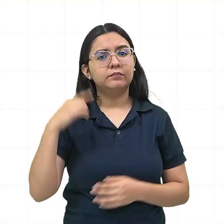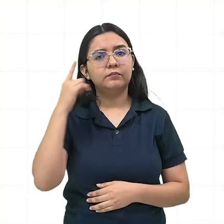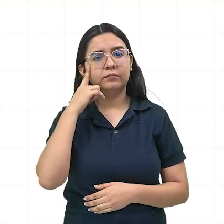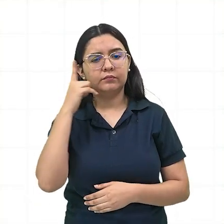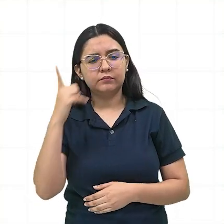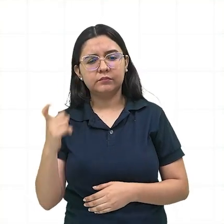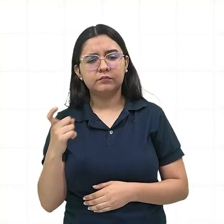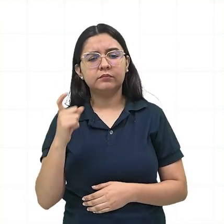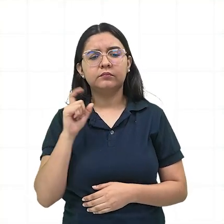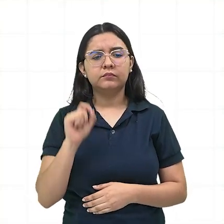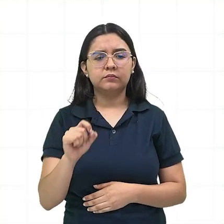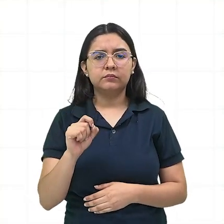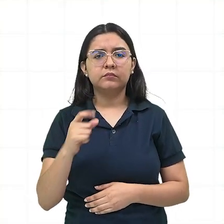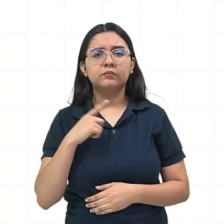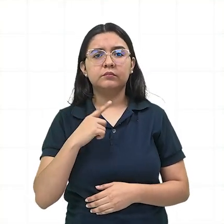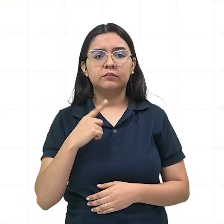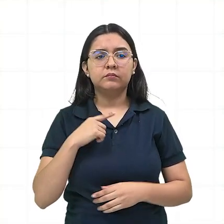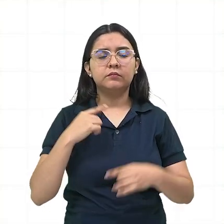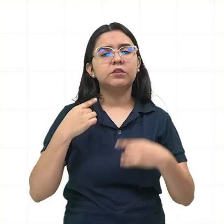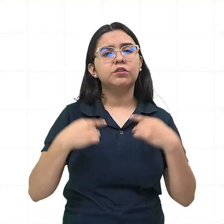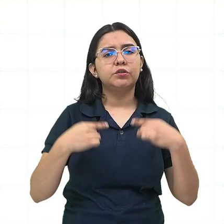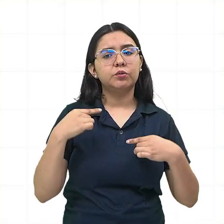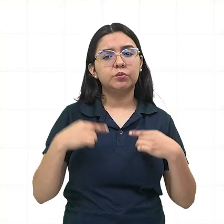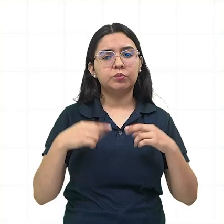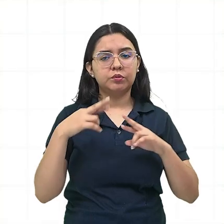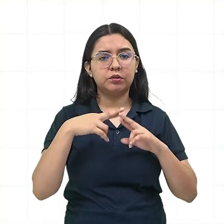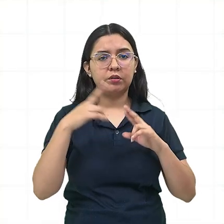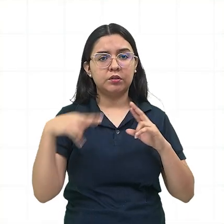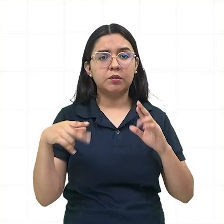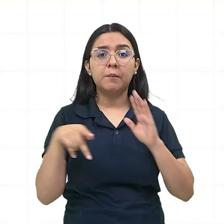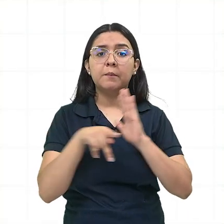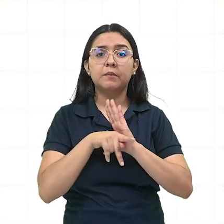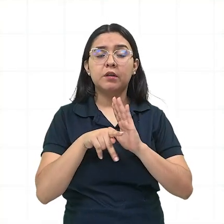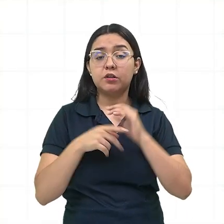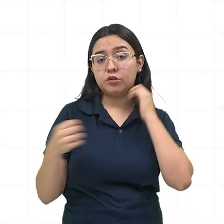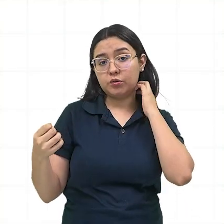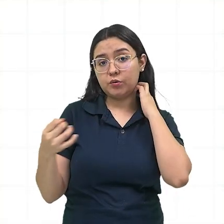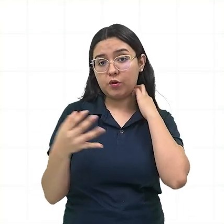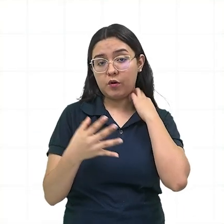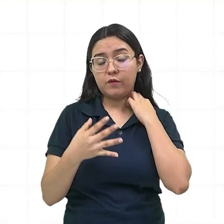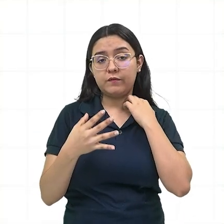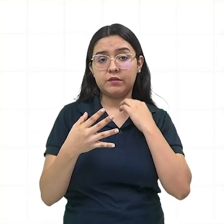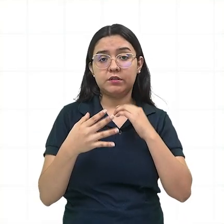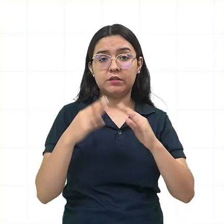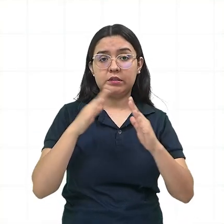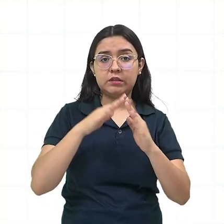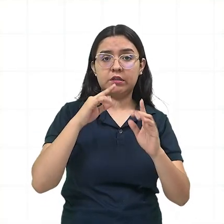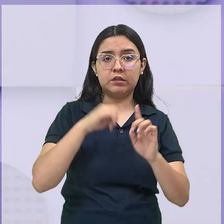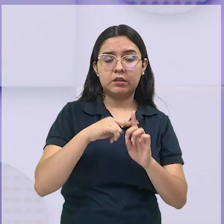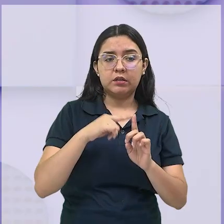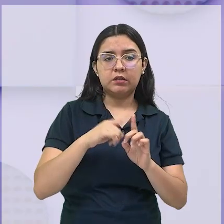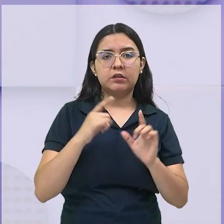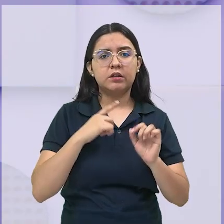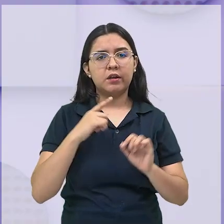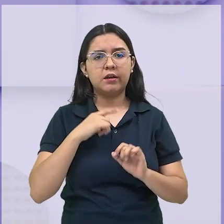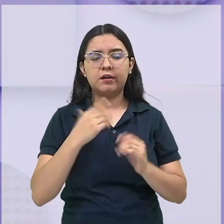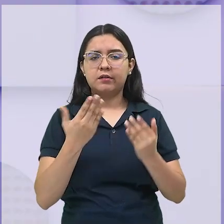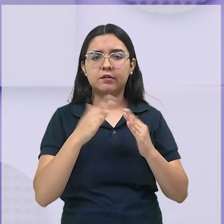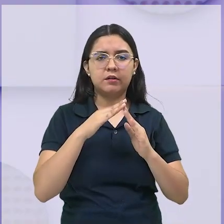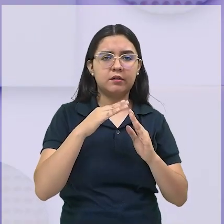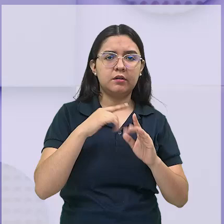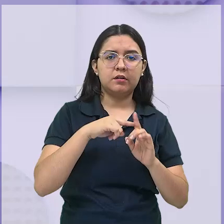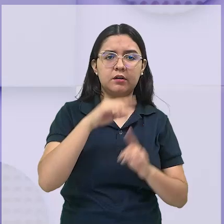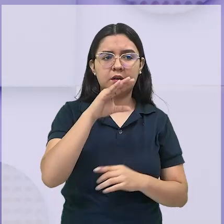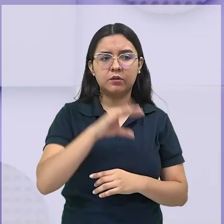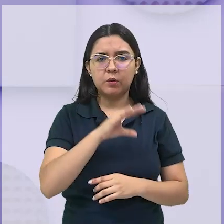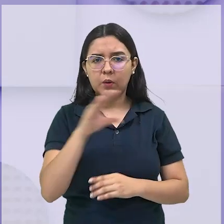porque os discursos religiosos das novas igrejas, tanto reformadas,